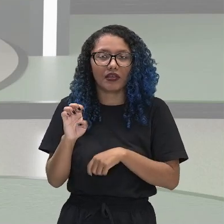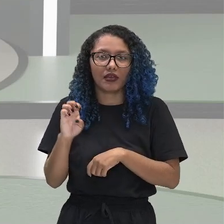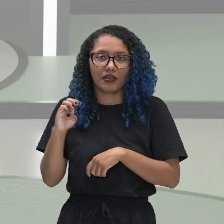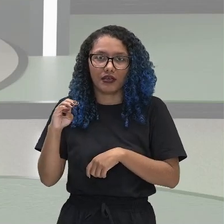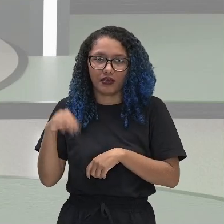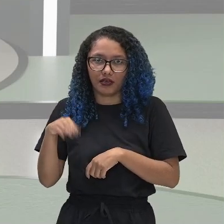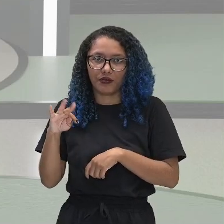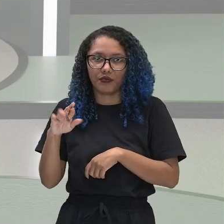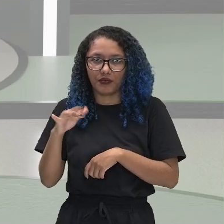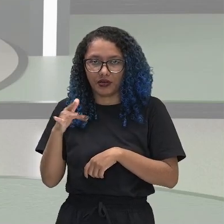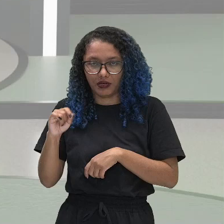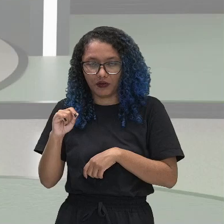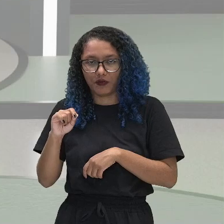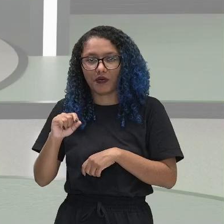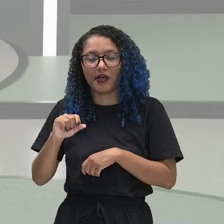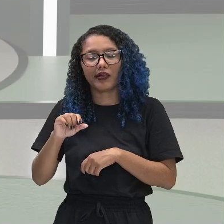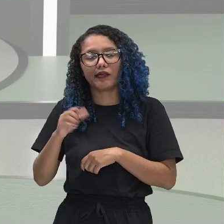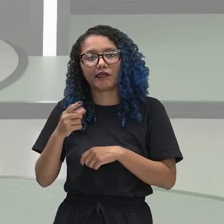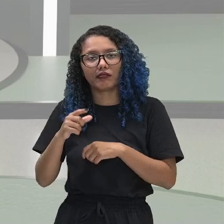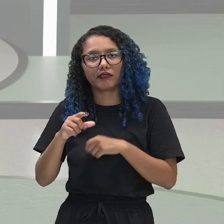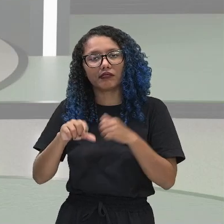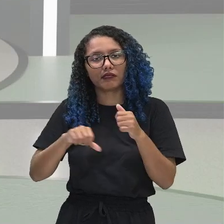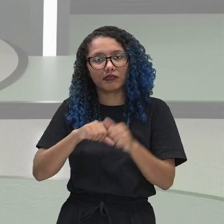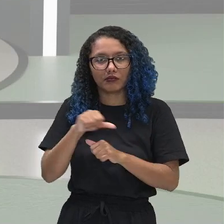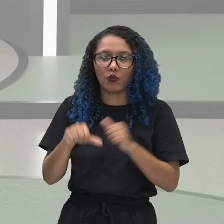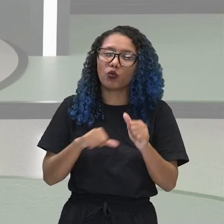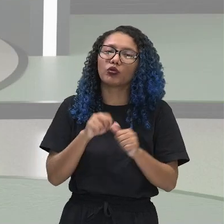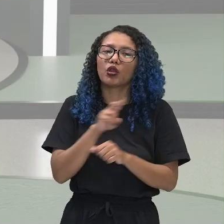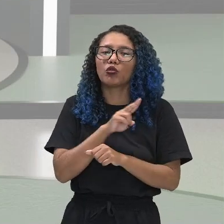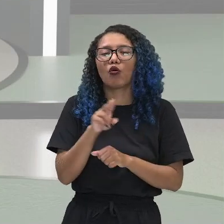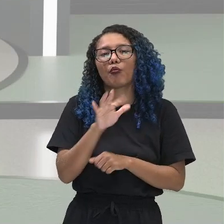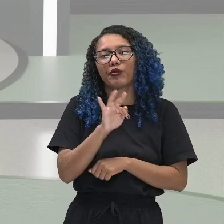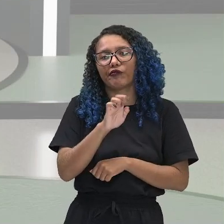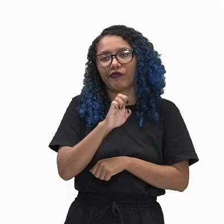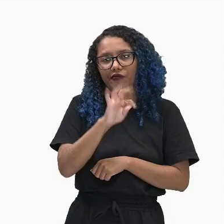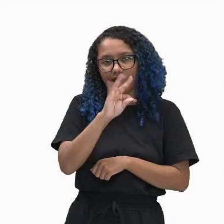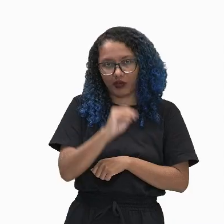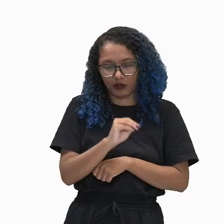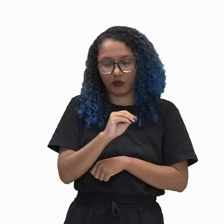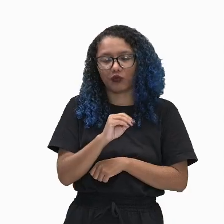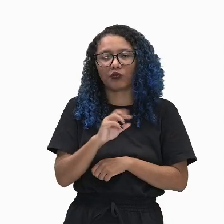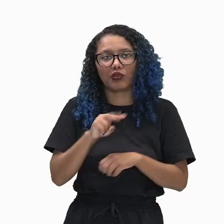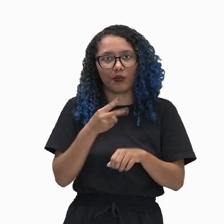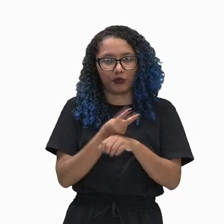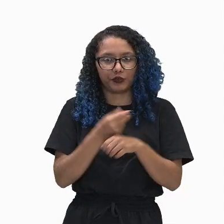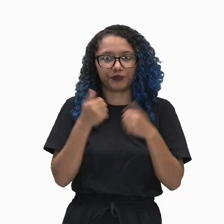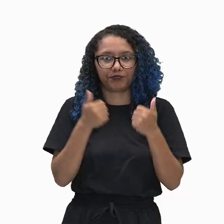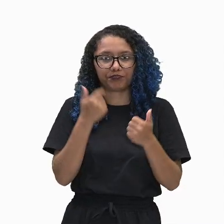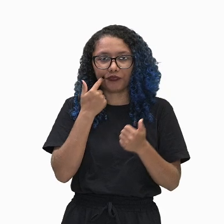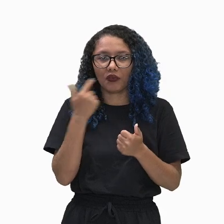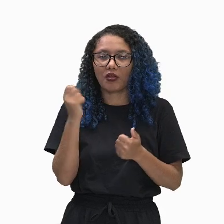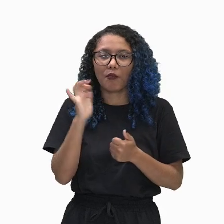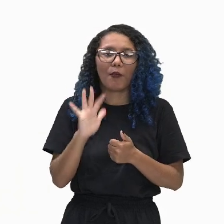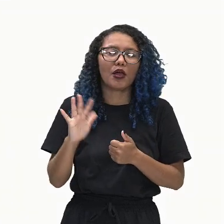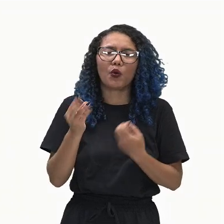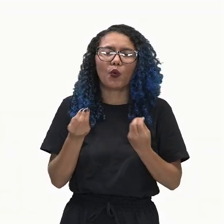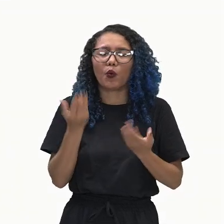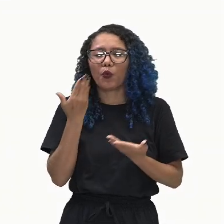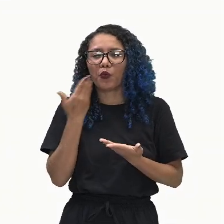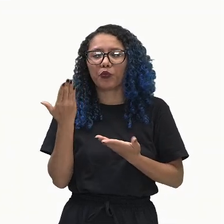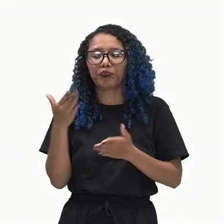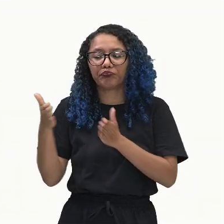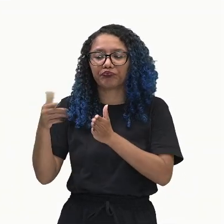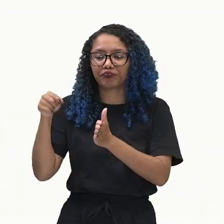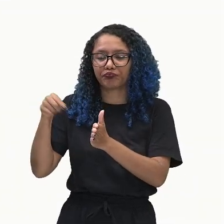a partir da 12ª semana, vai ser chamado de feto. E olha aí a imagem dele, como ele se apresenta nessa fase